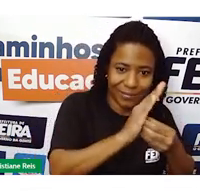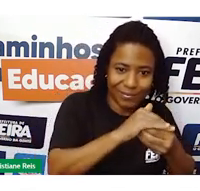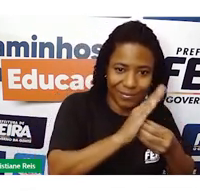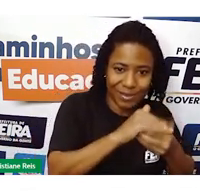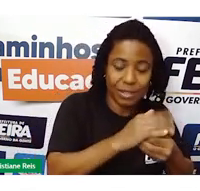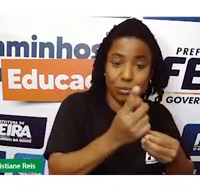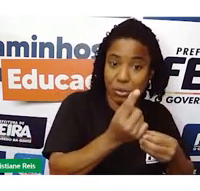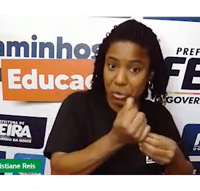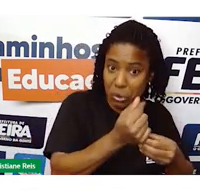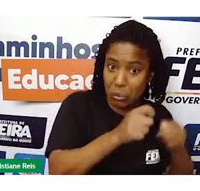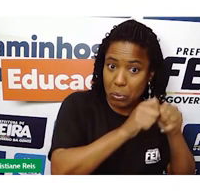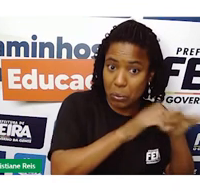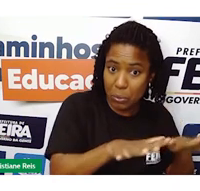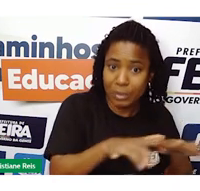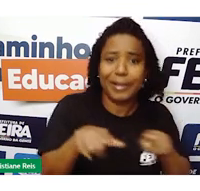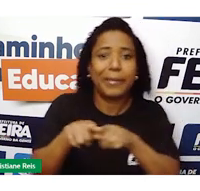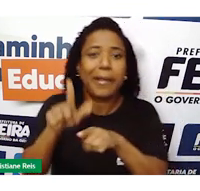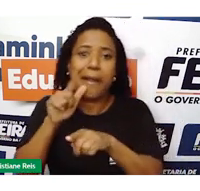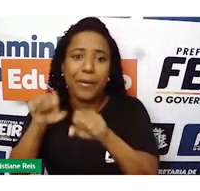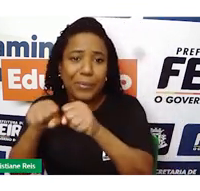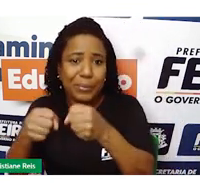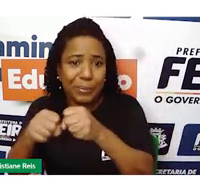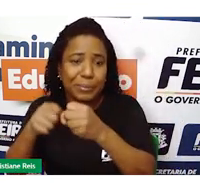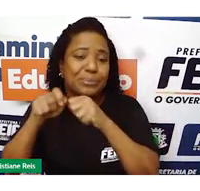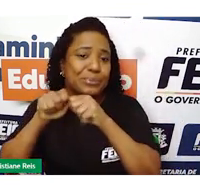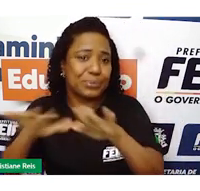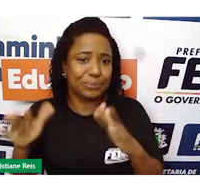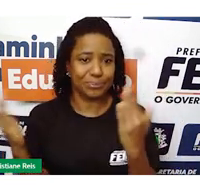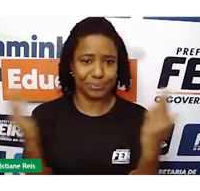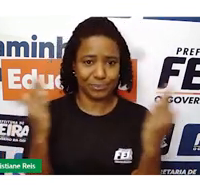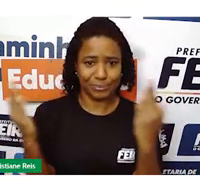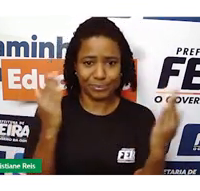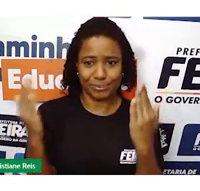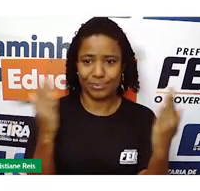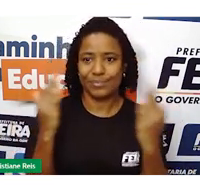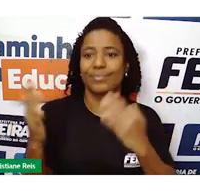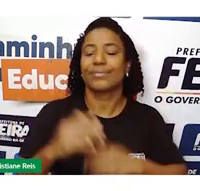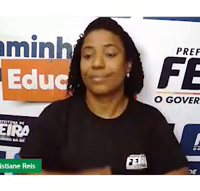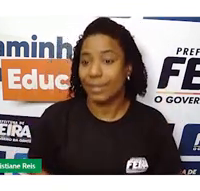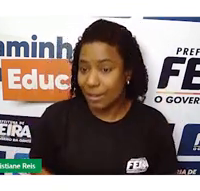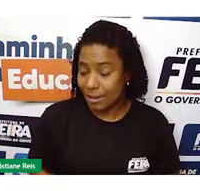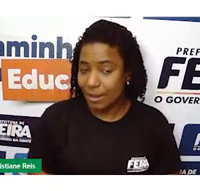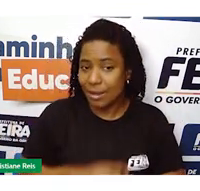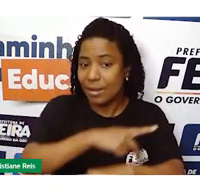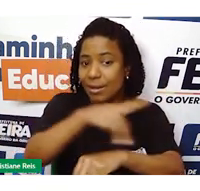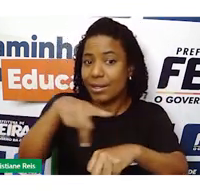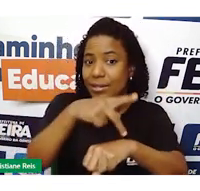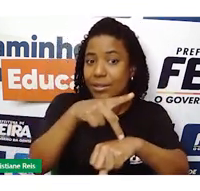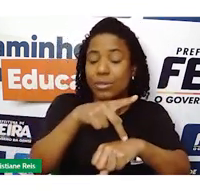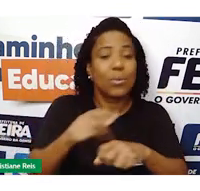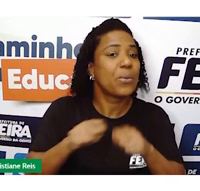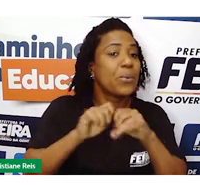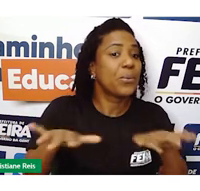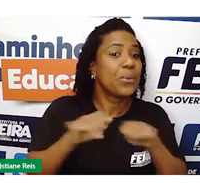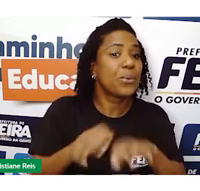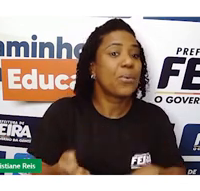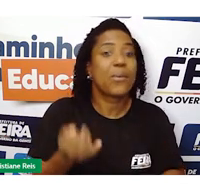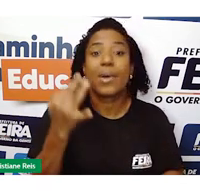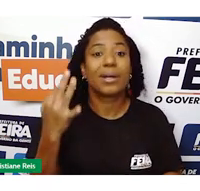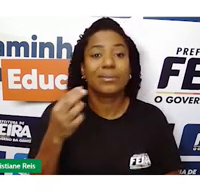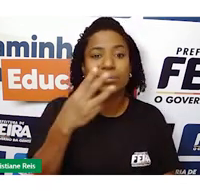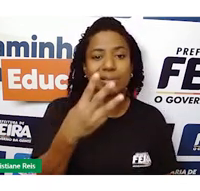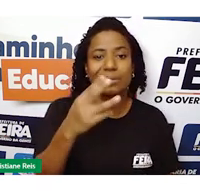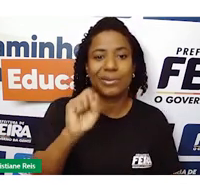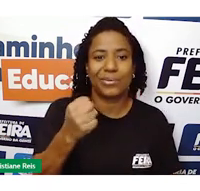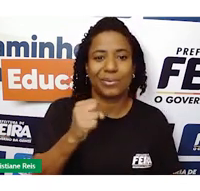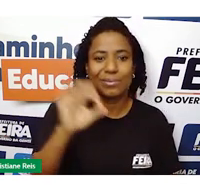2016. Neste mesmo ano, 2016, o país desperdiçou 38% da água potável. Isso equivale